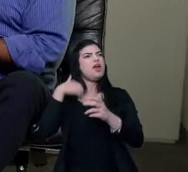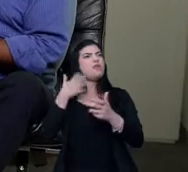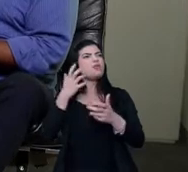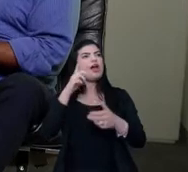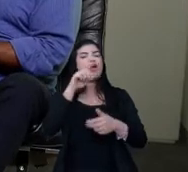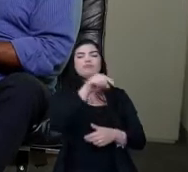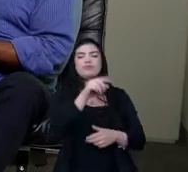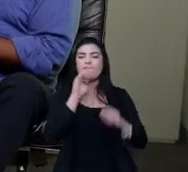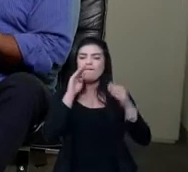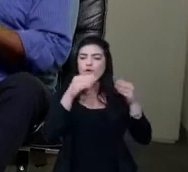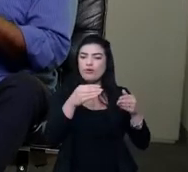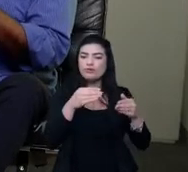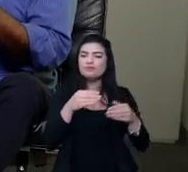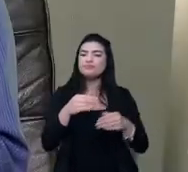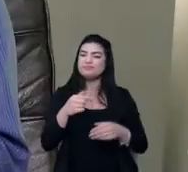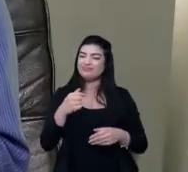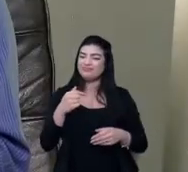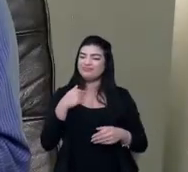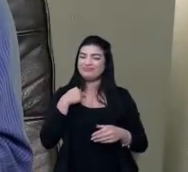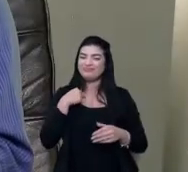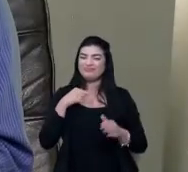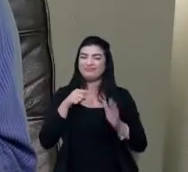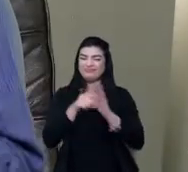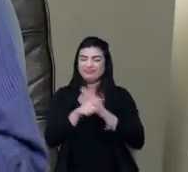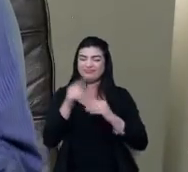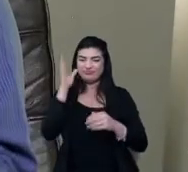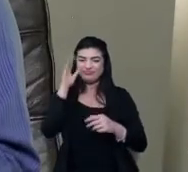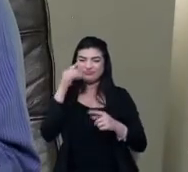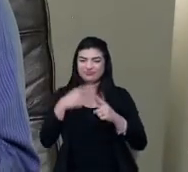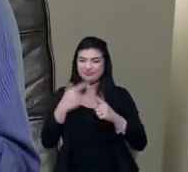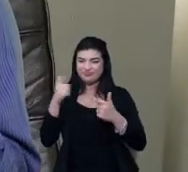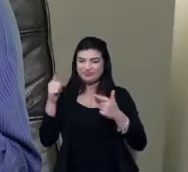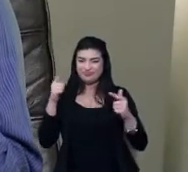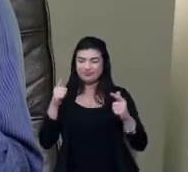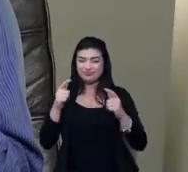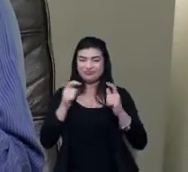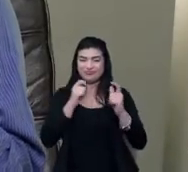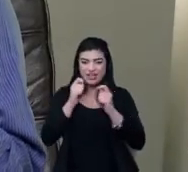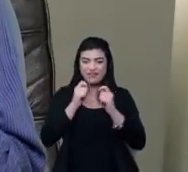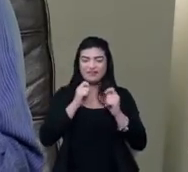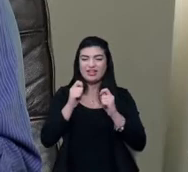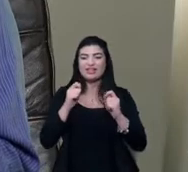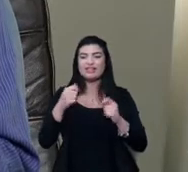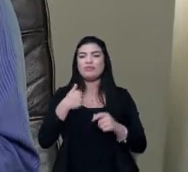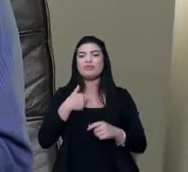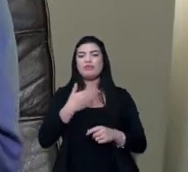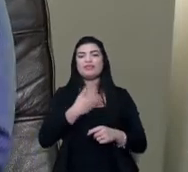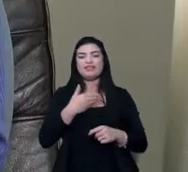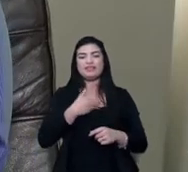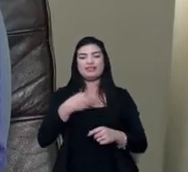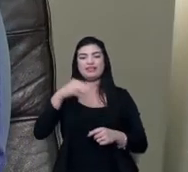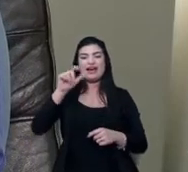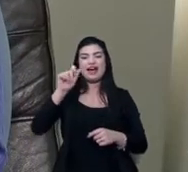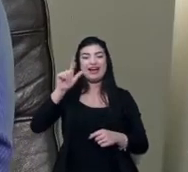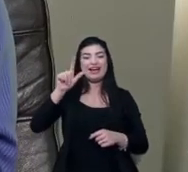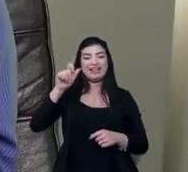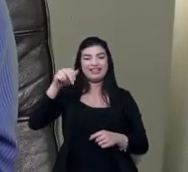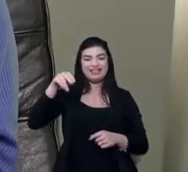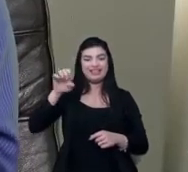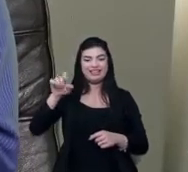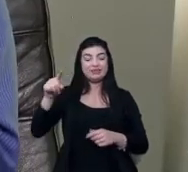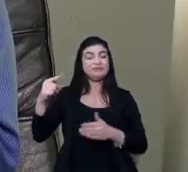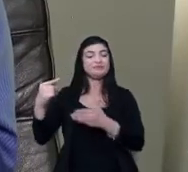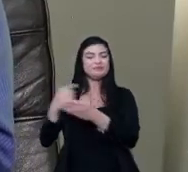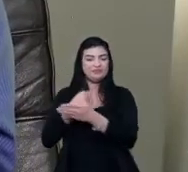Essa pergunta é curiosa, que durante as entrevistas que a gente estava fazendo para a preparação, uma colega do memorial, chamada Aline, ela me fez essa pergunta, assim,